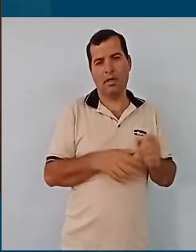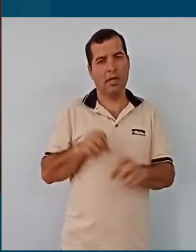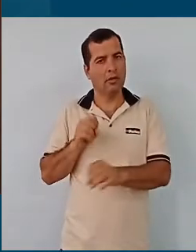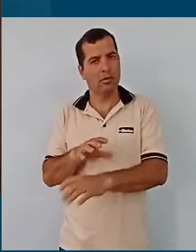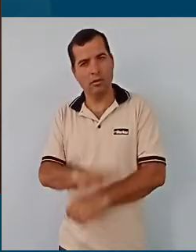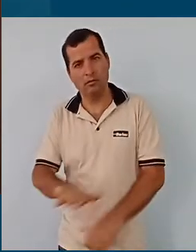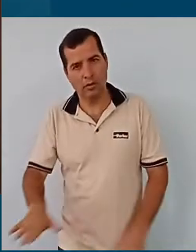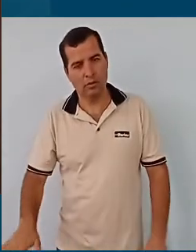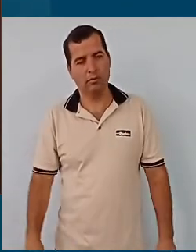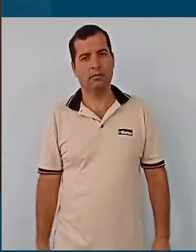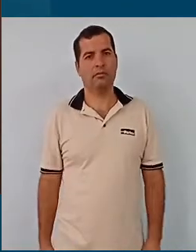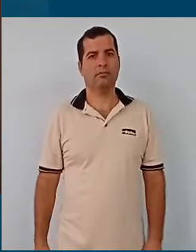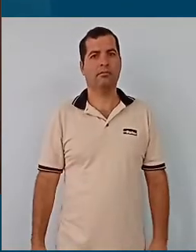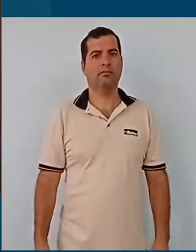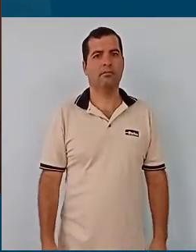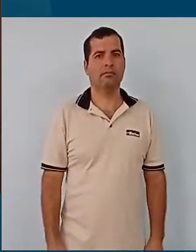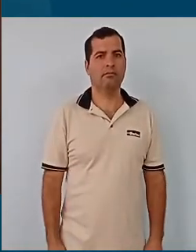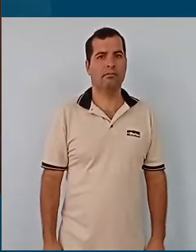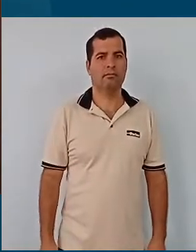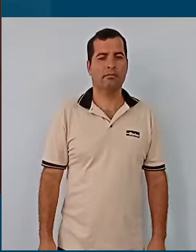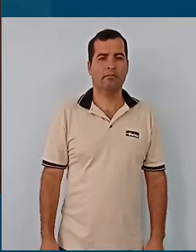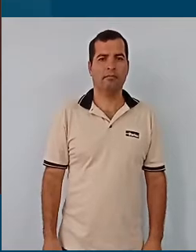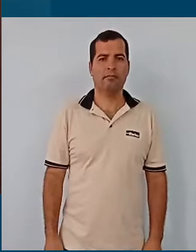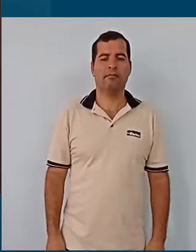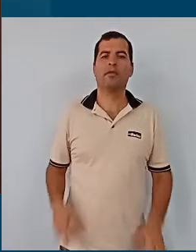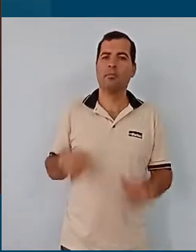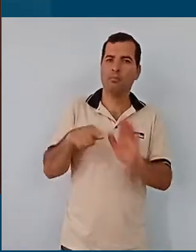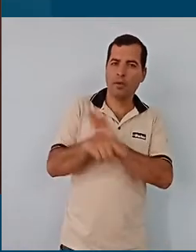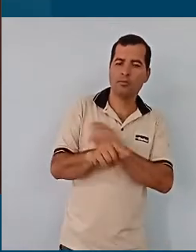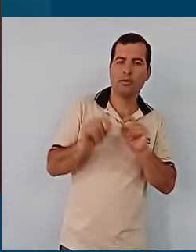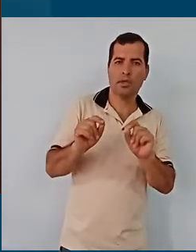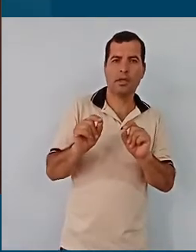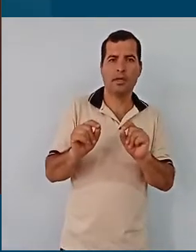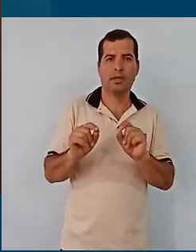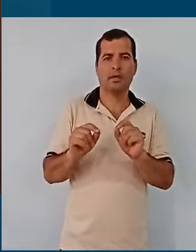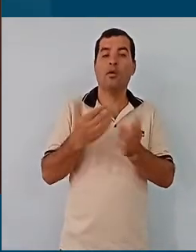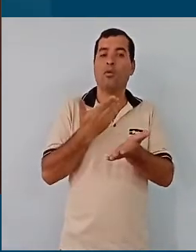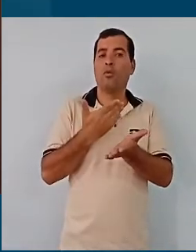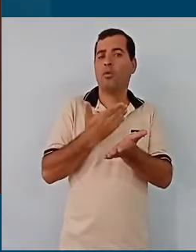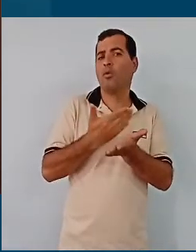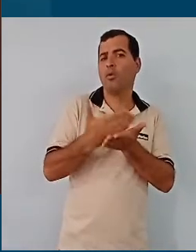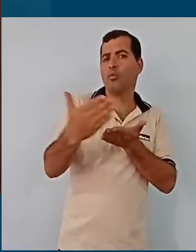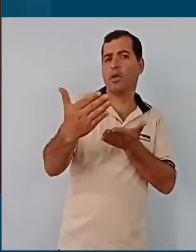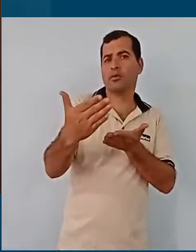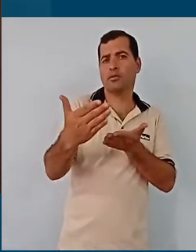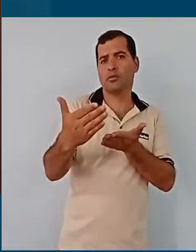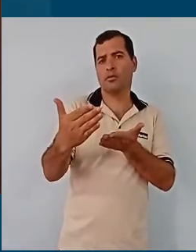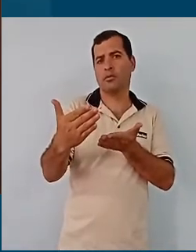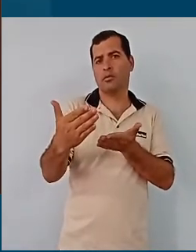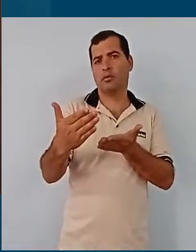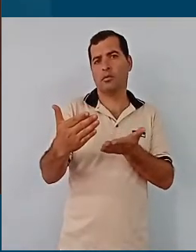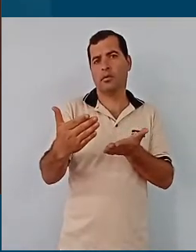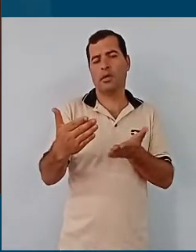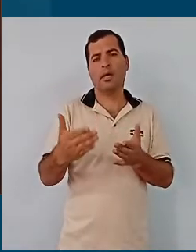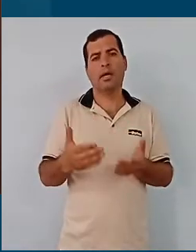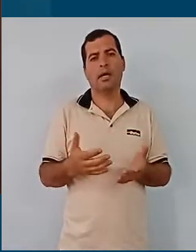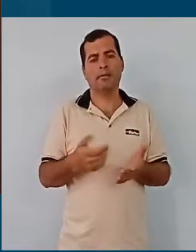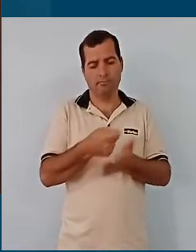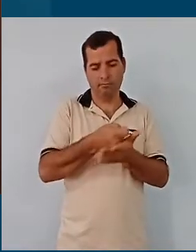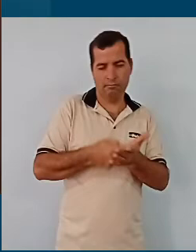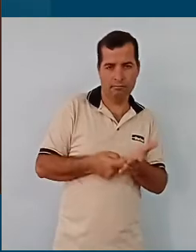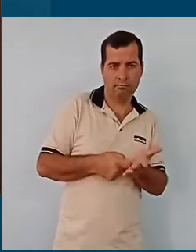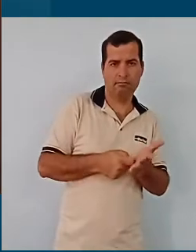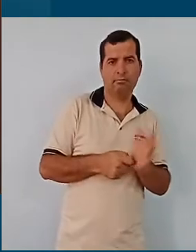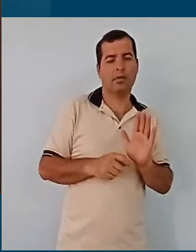infantil. A questão do início da apropriação da cultura escrita, da